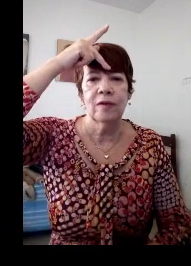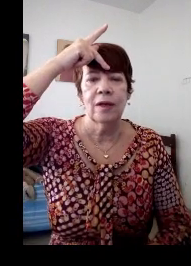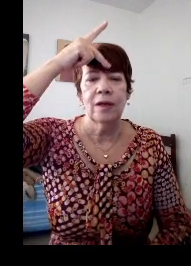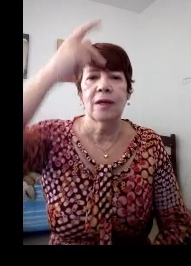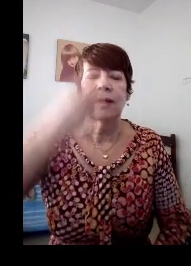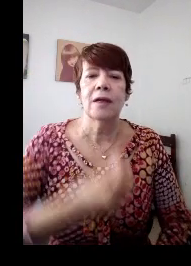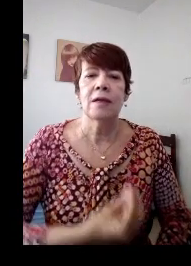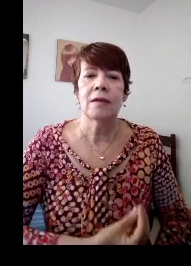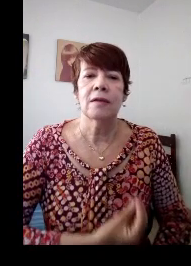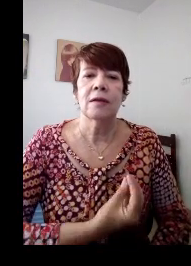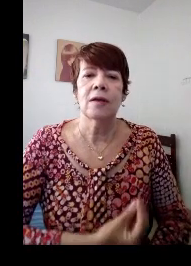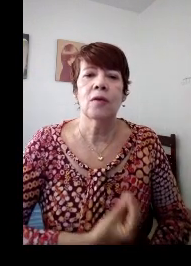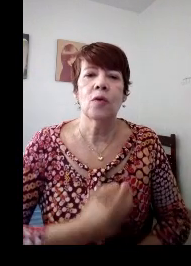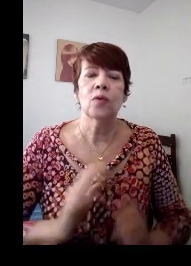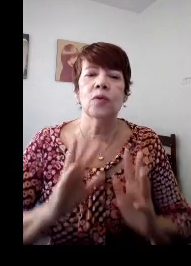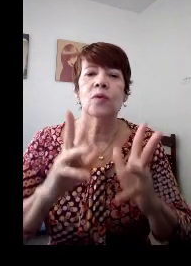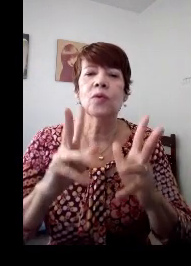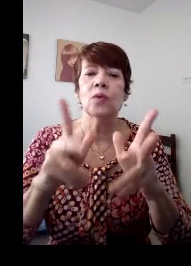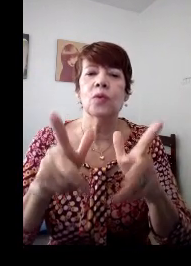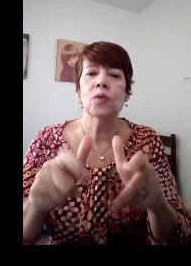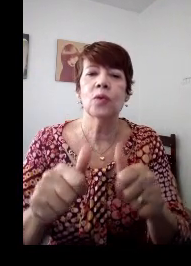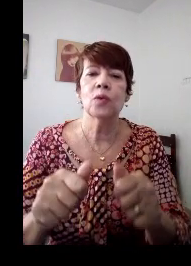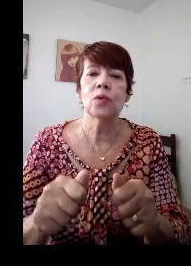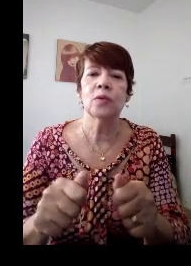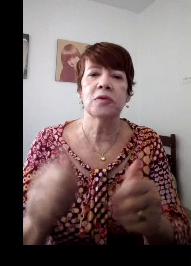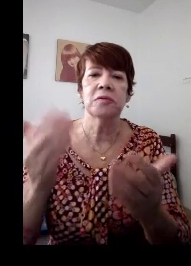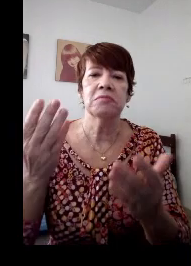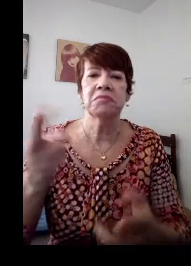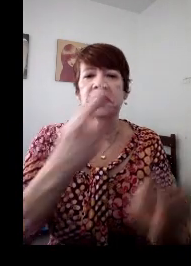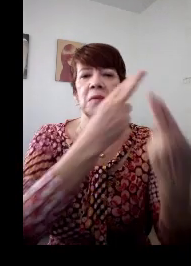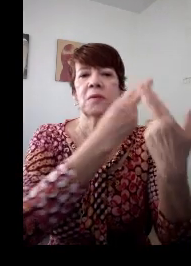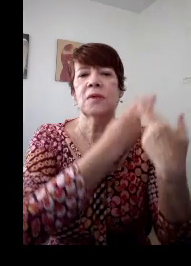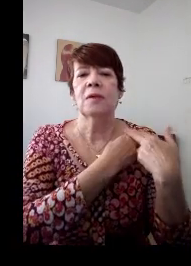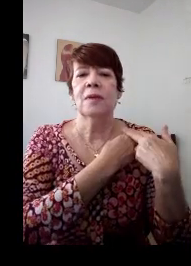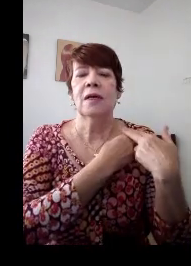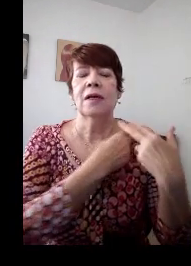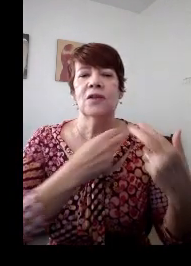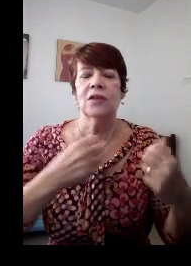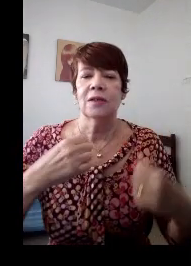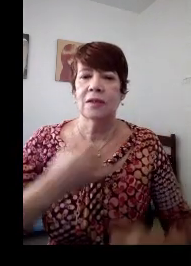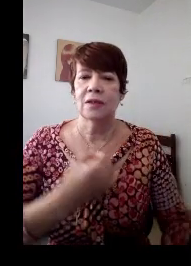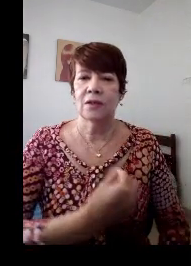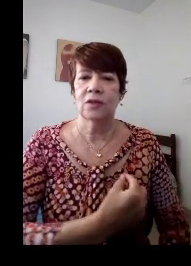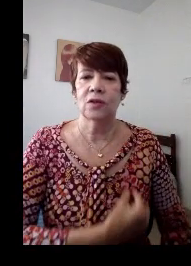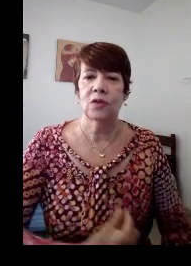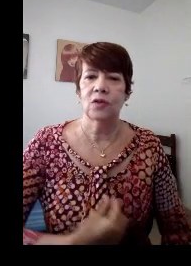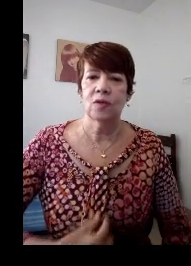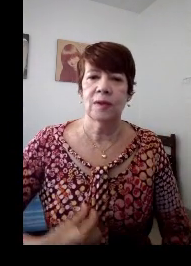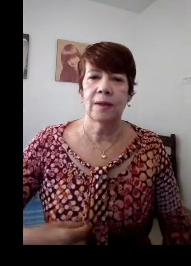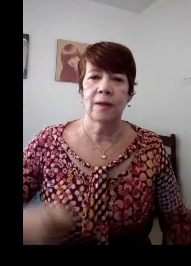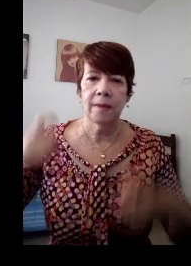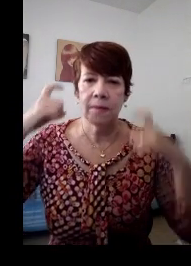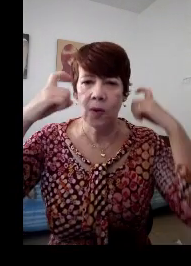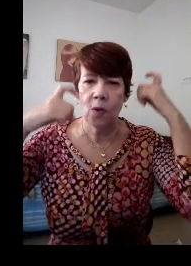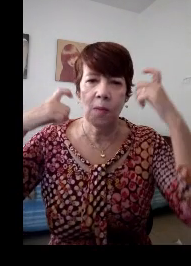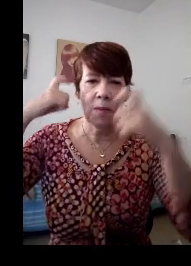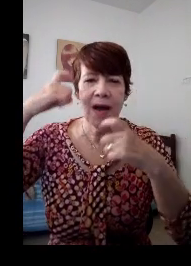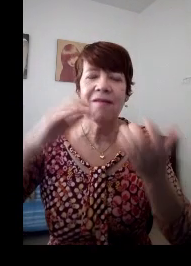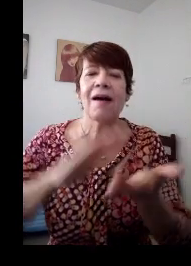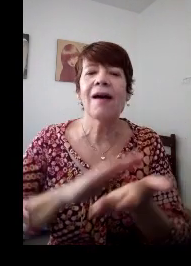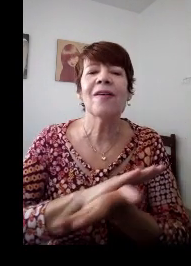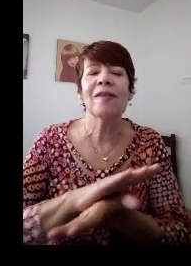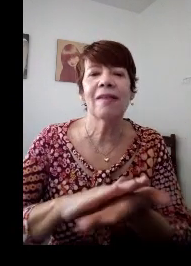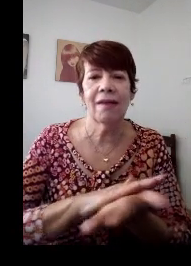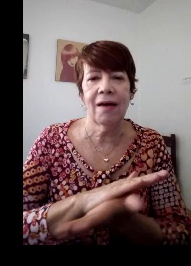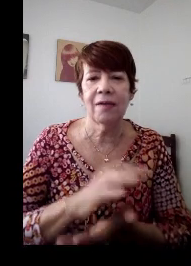José tudo que ele tinha e não se preocupava com nada, a não ser com a comida que